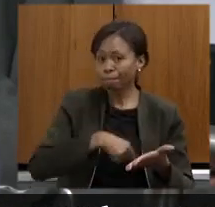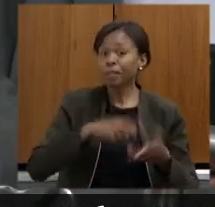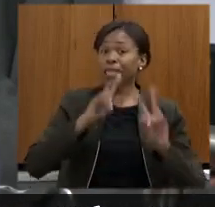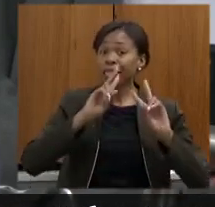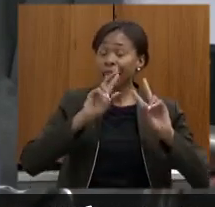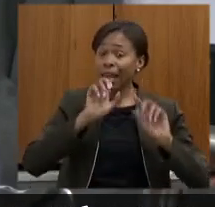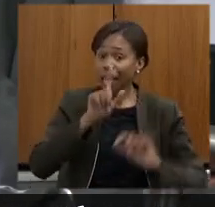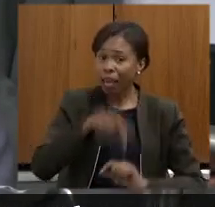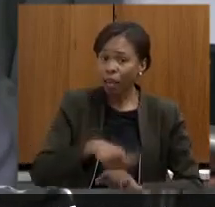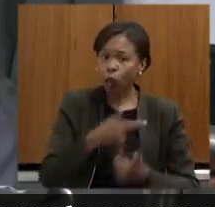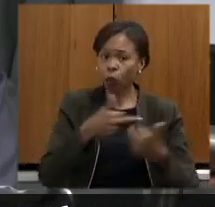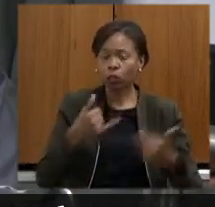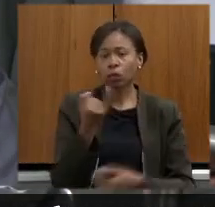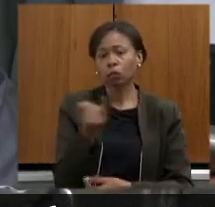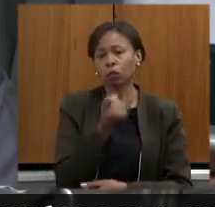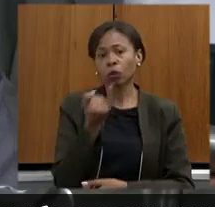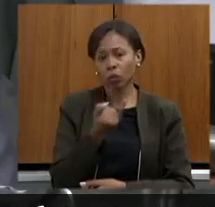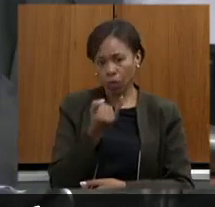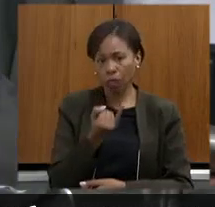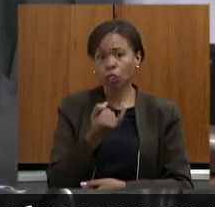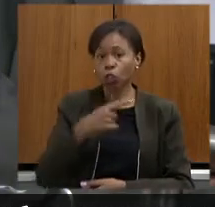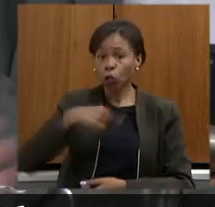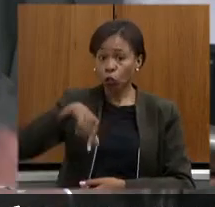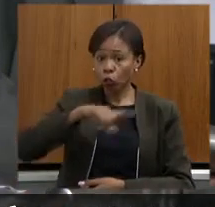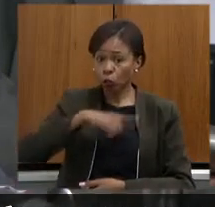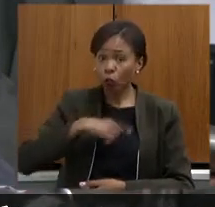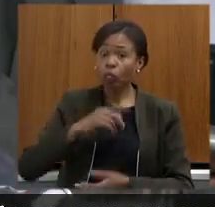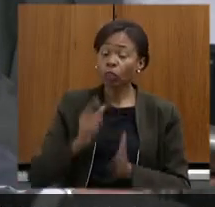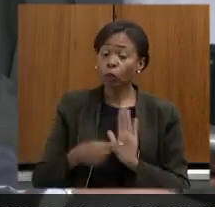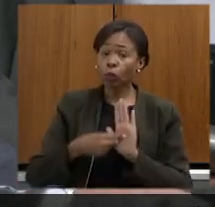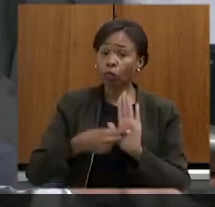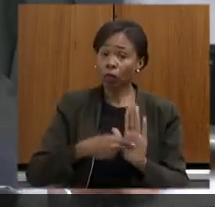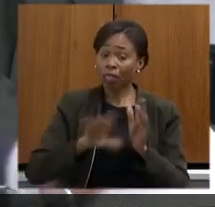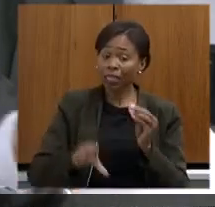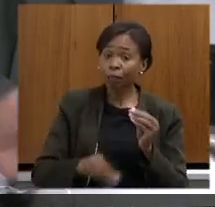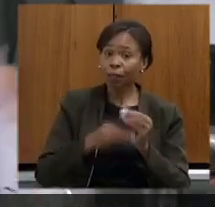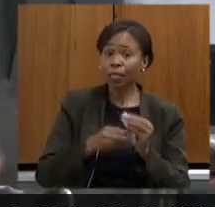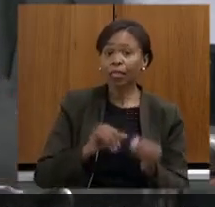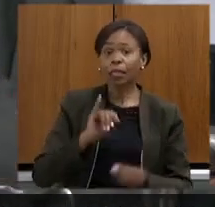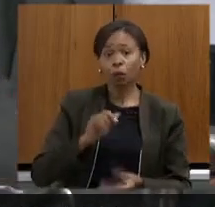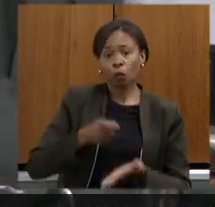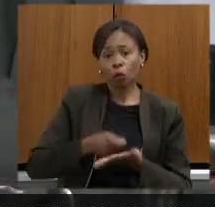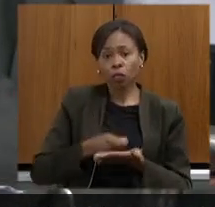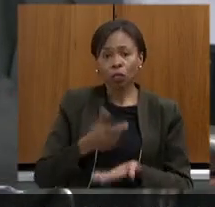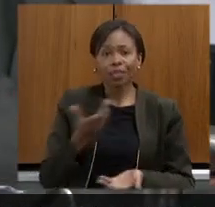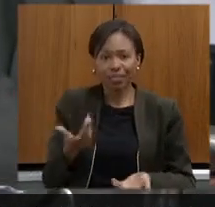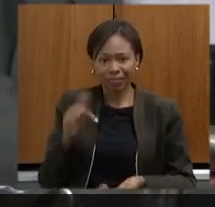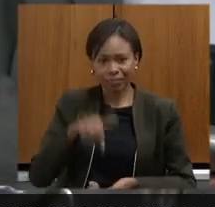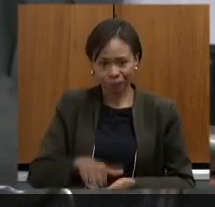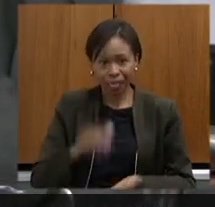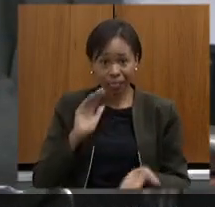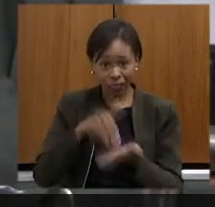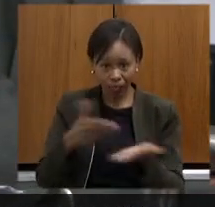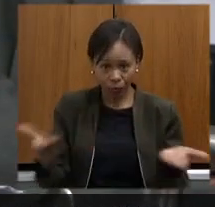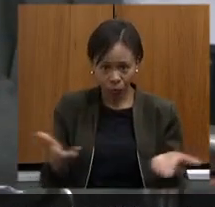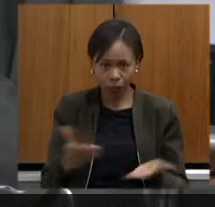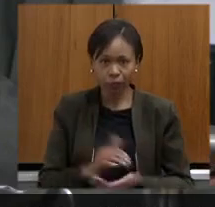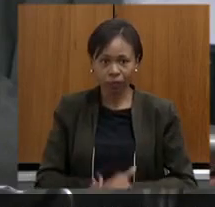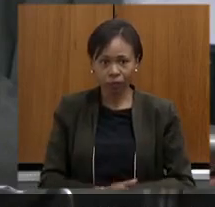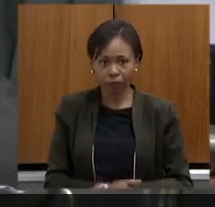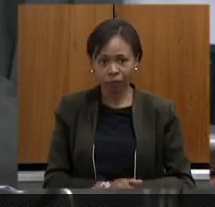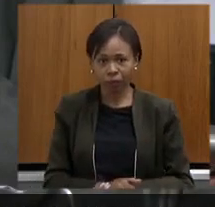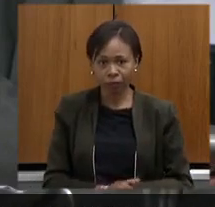rotina importante dentro da dinâmica que nós somos apresentados nas emendas impositivas até isso é tão importante também que a gente Observe isso